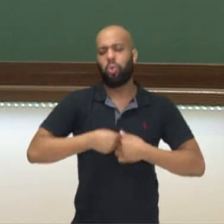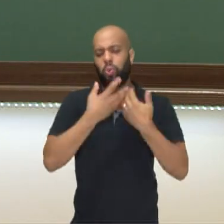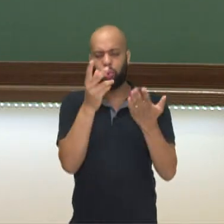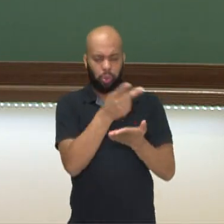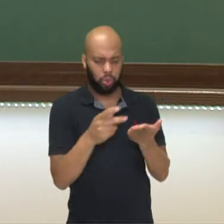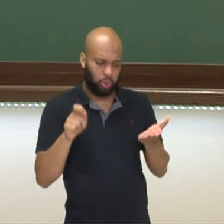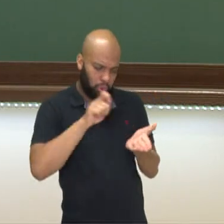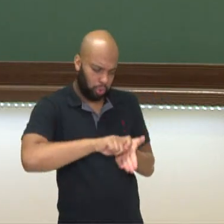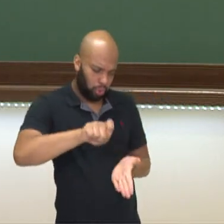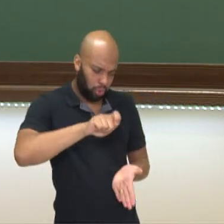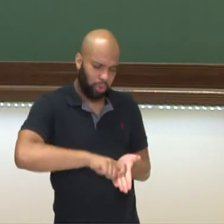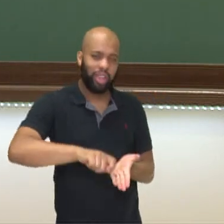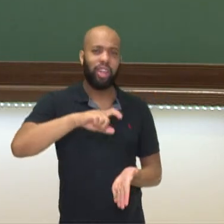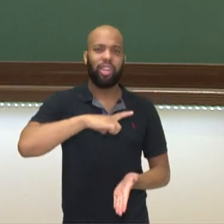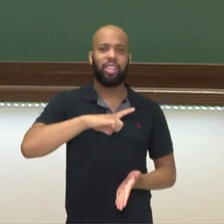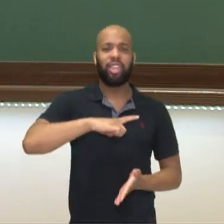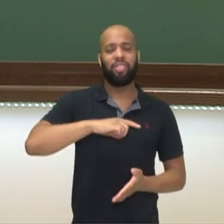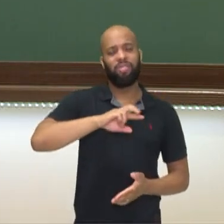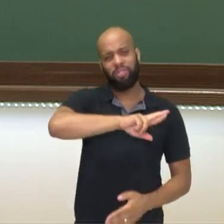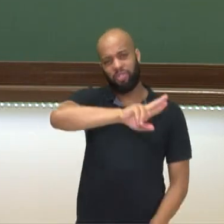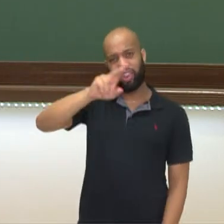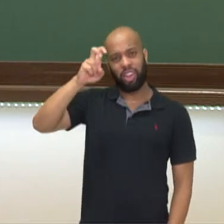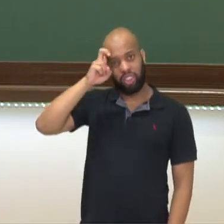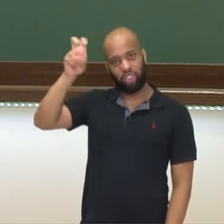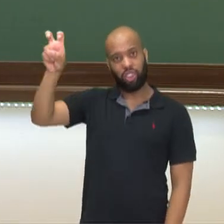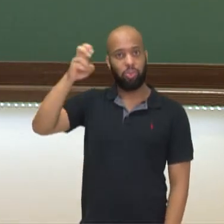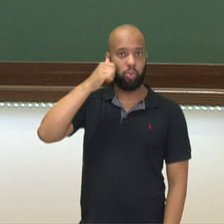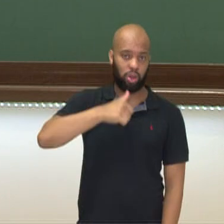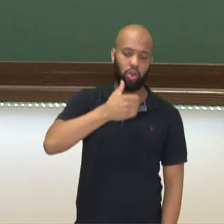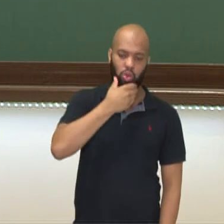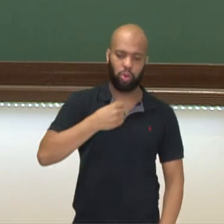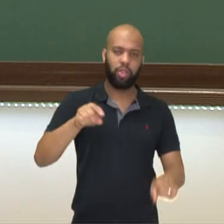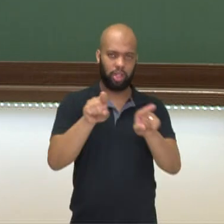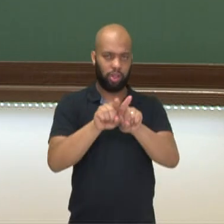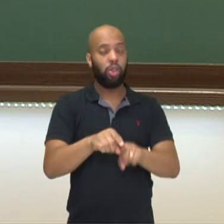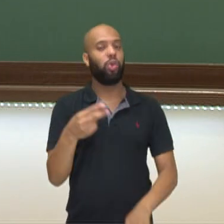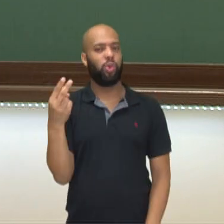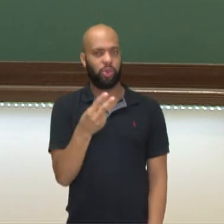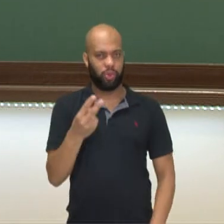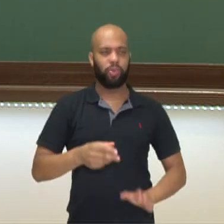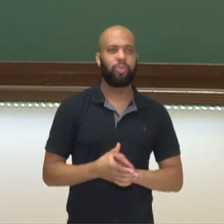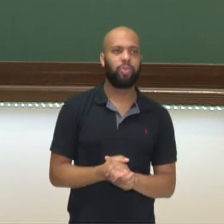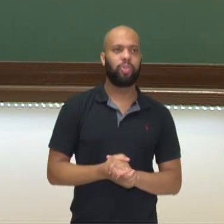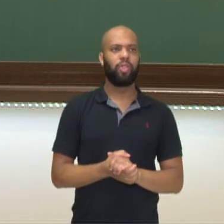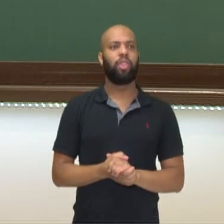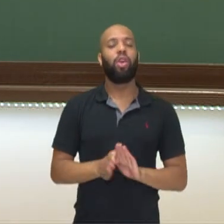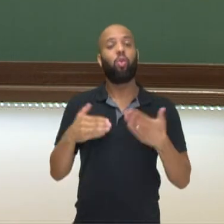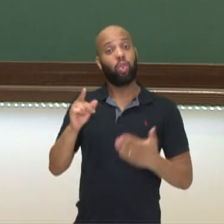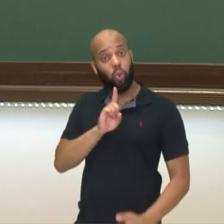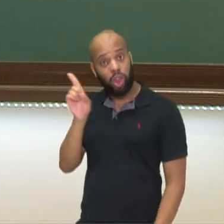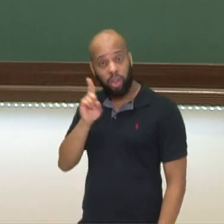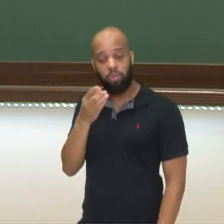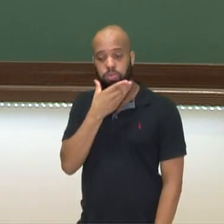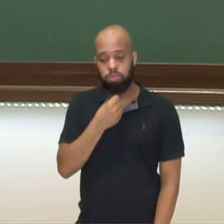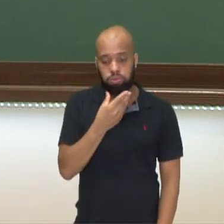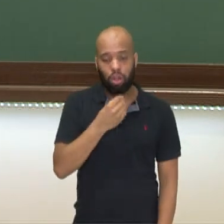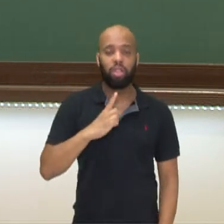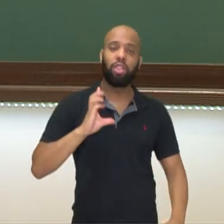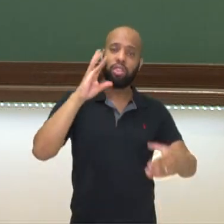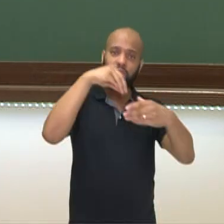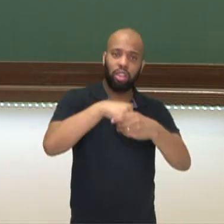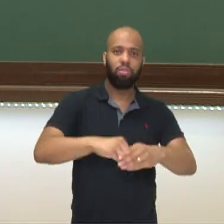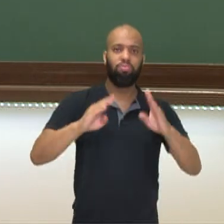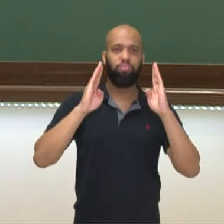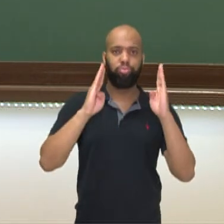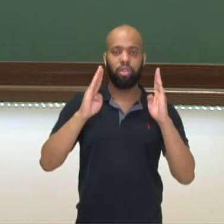poetas, enfim, vários gênios e gênias também. Tá? Então, Beethoven está dentro desse quadro